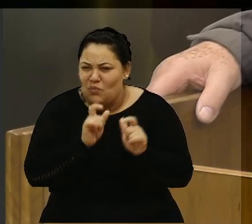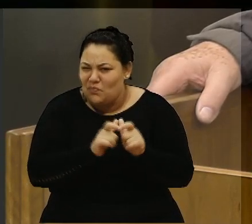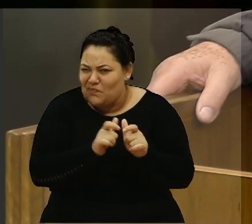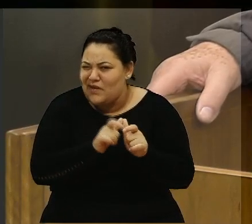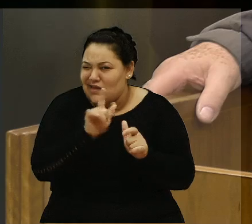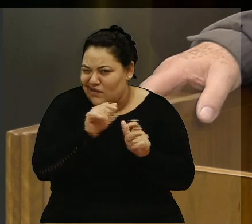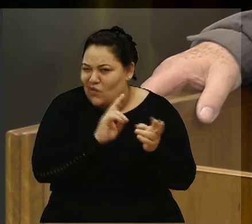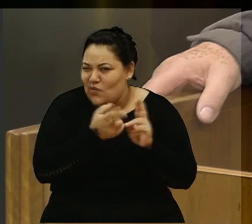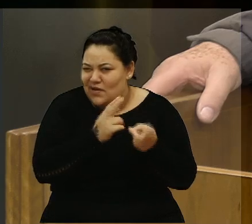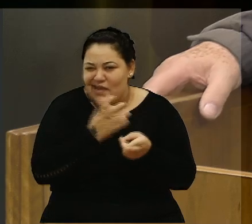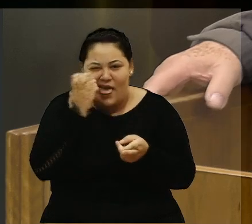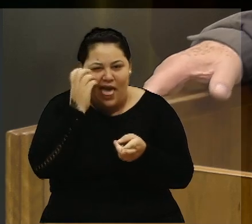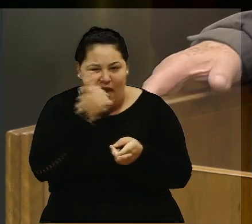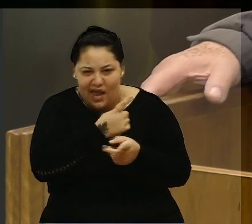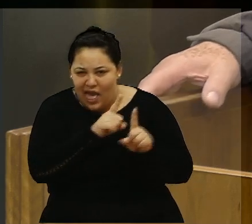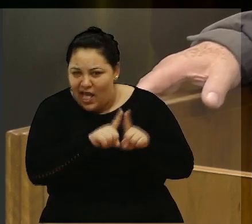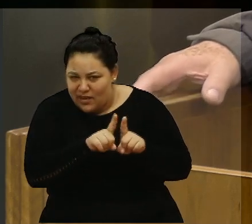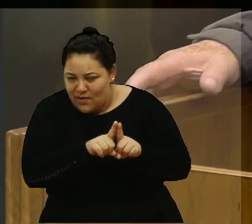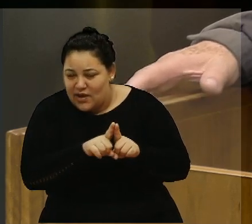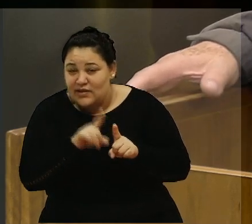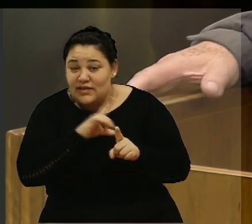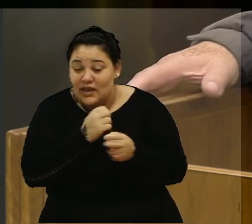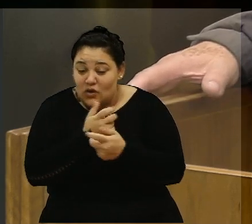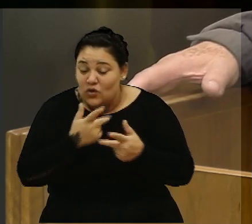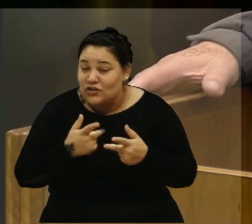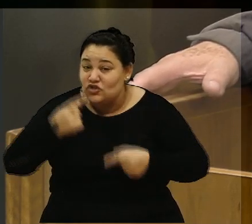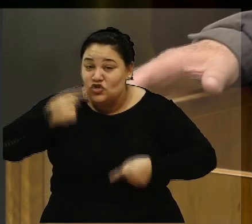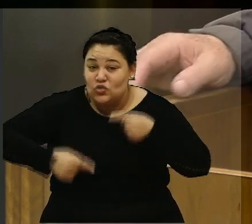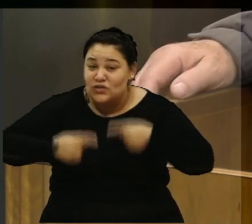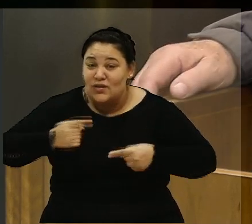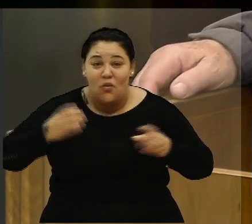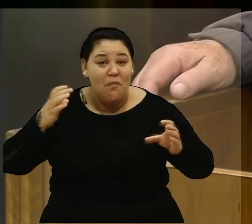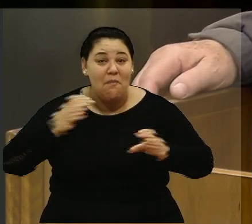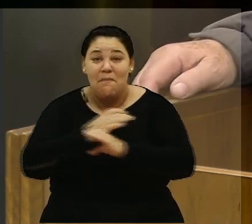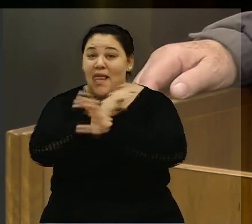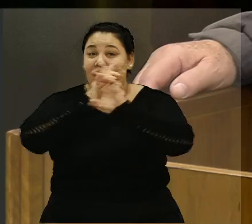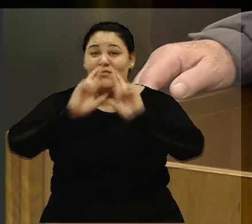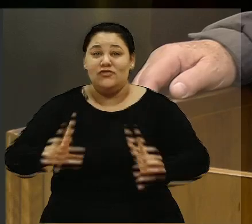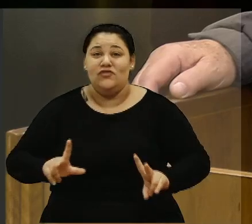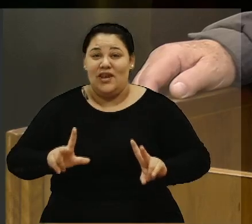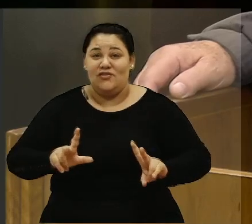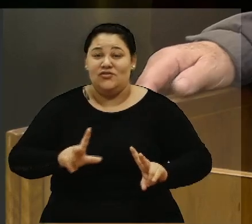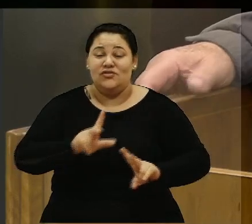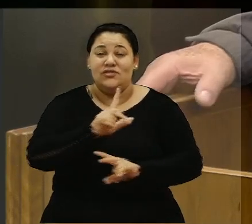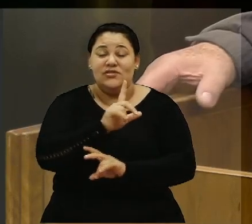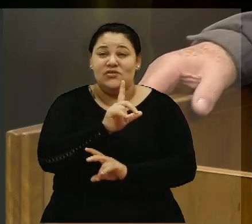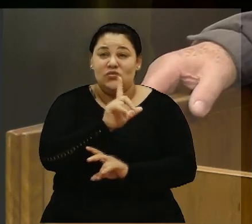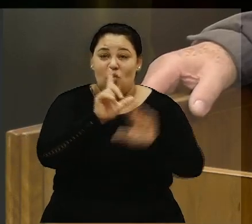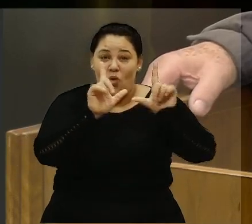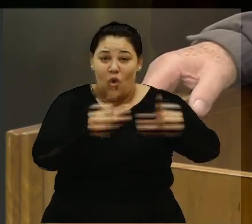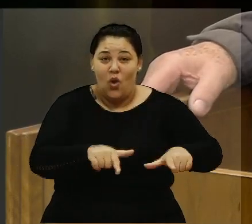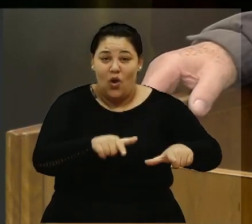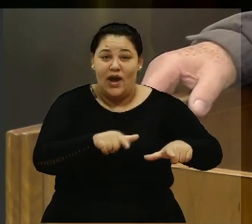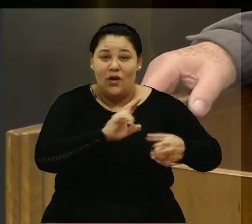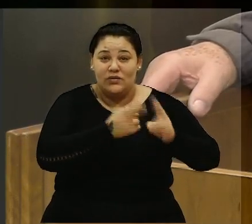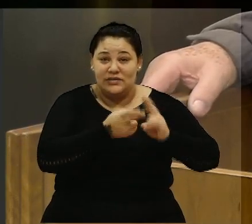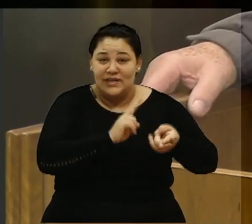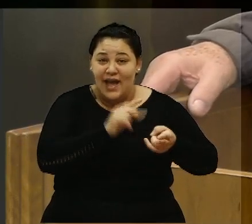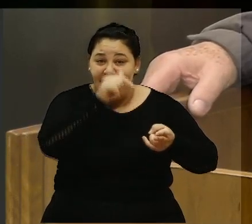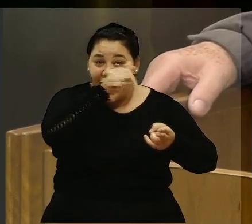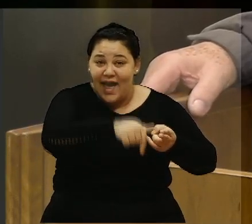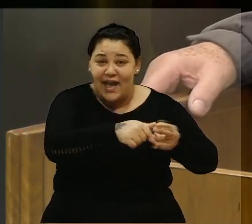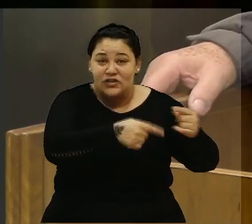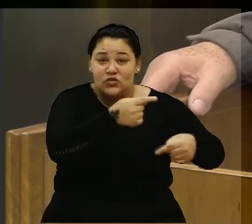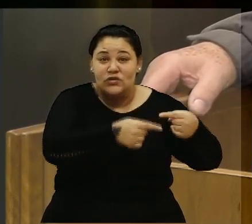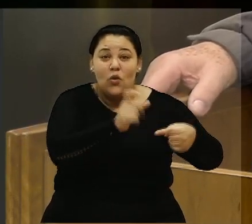em Anarrec. Então, são discussões completamente diferentes. Nas bacias urbanas, a discussão é sobre que